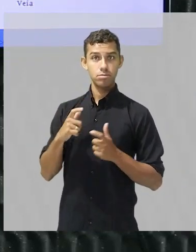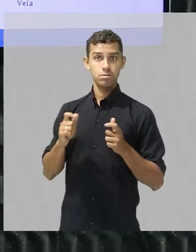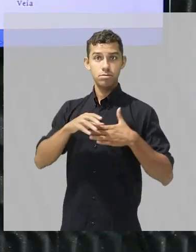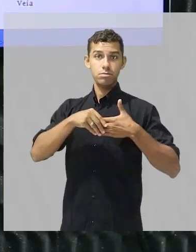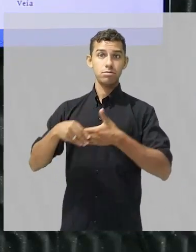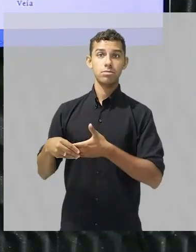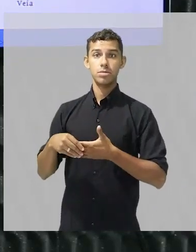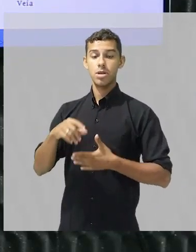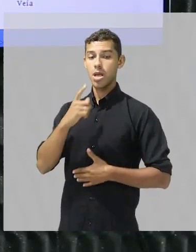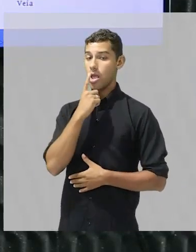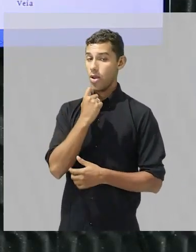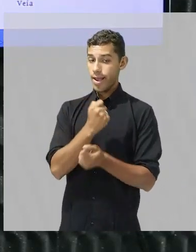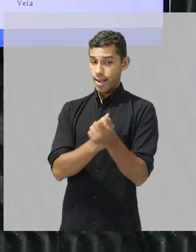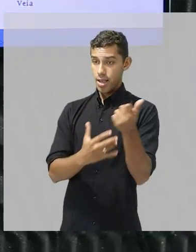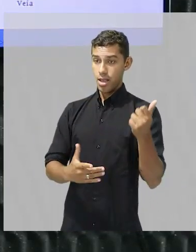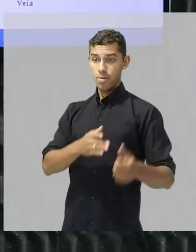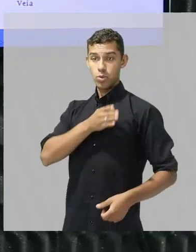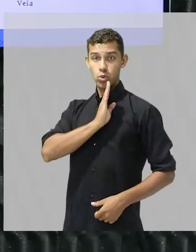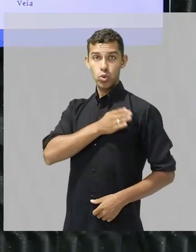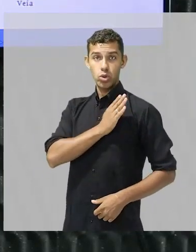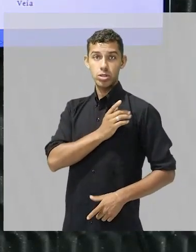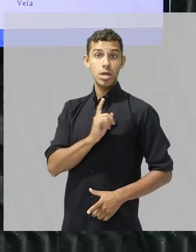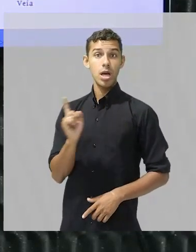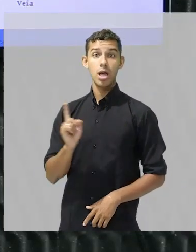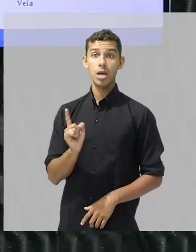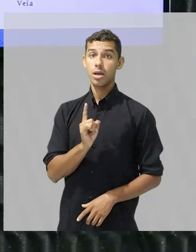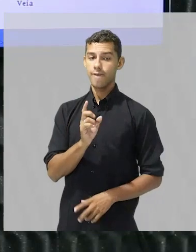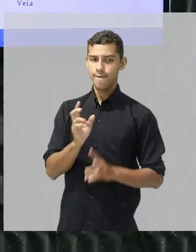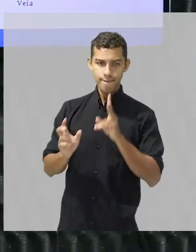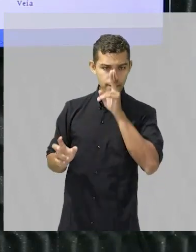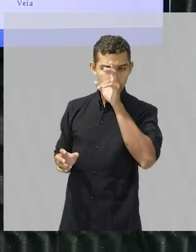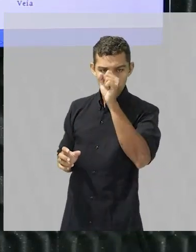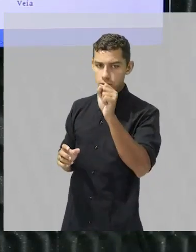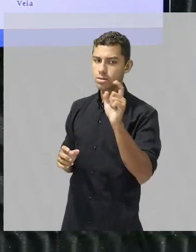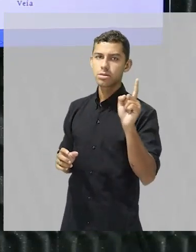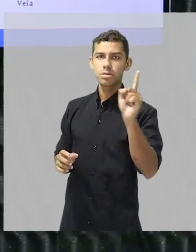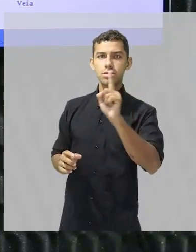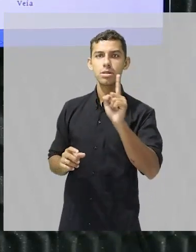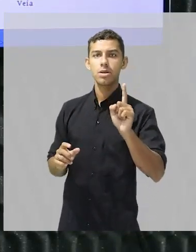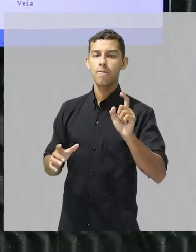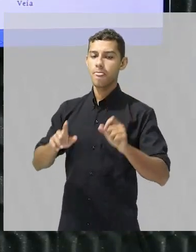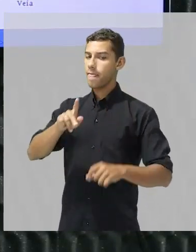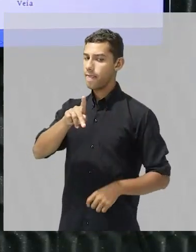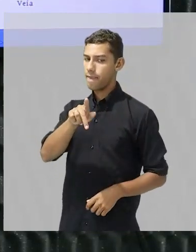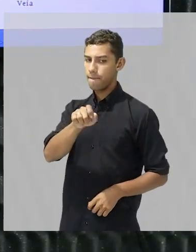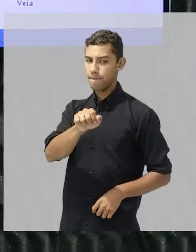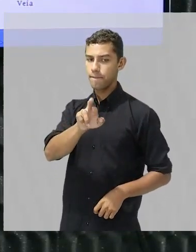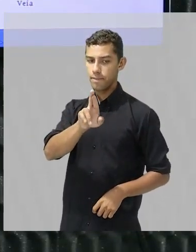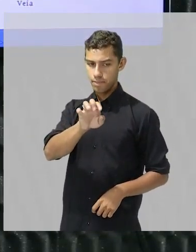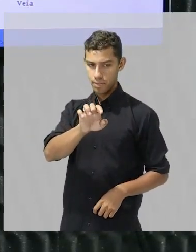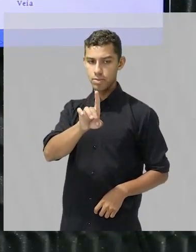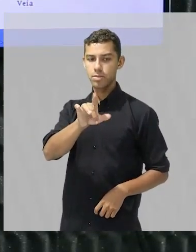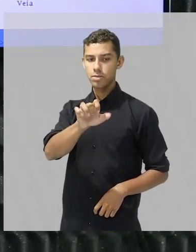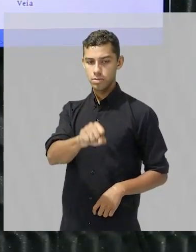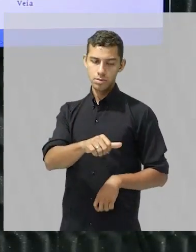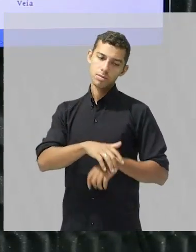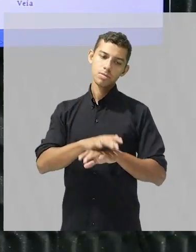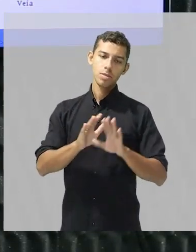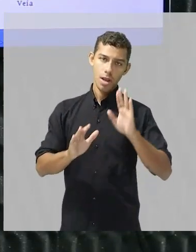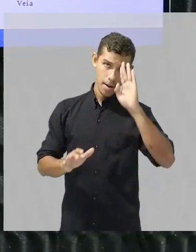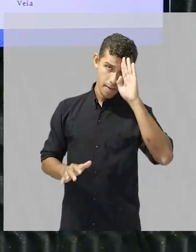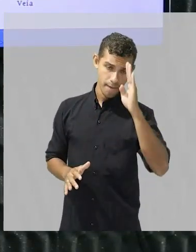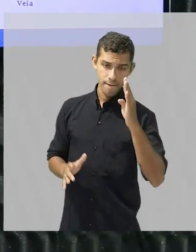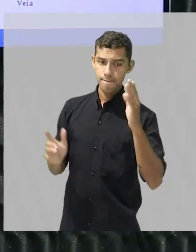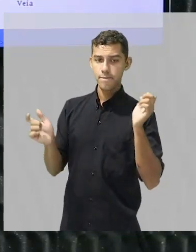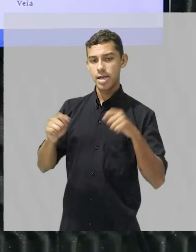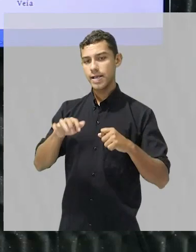que traz sangue para o coração, a pressão ela não é tão intensa. Então, as paredes das veias tendem a ser